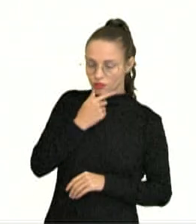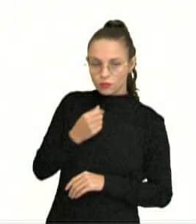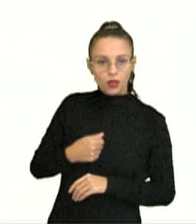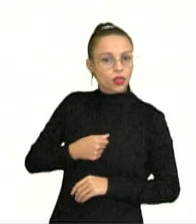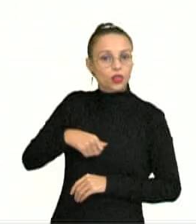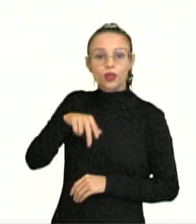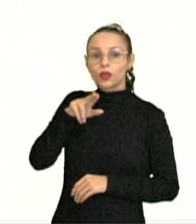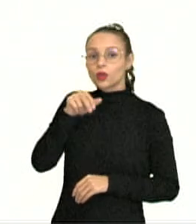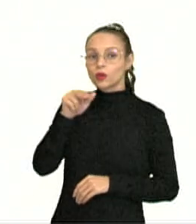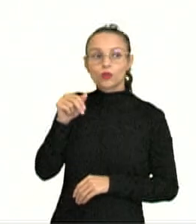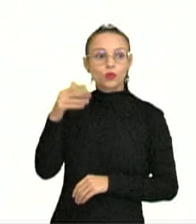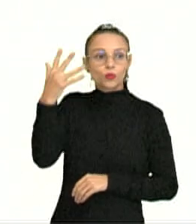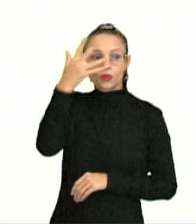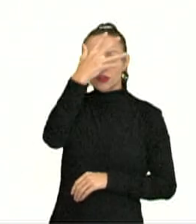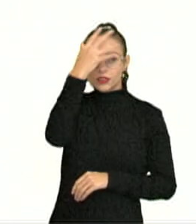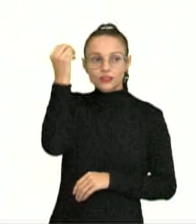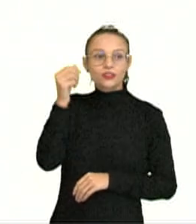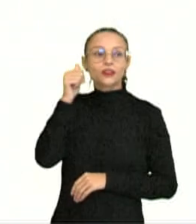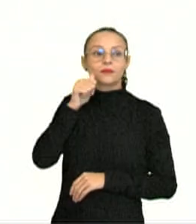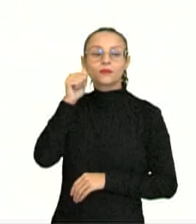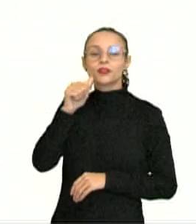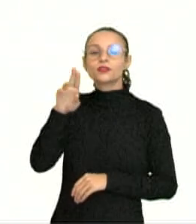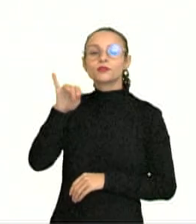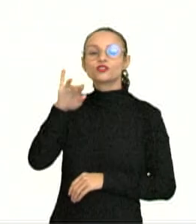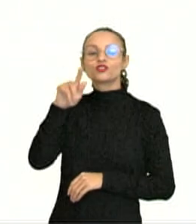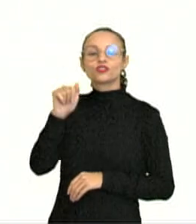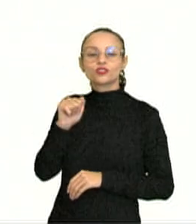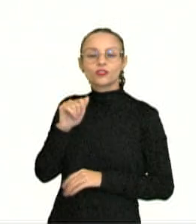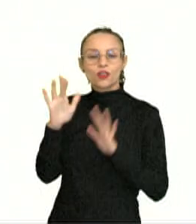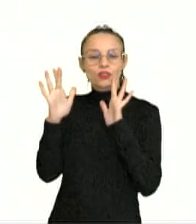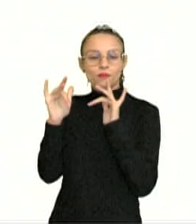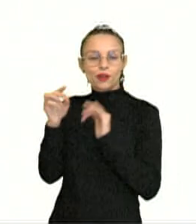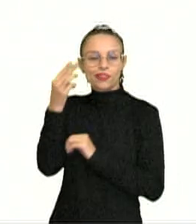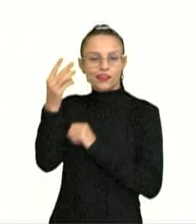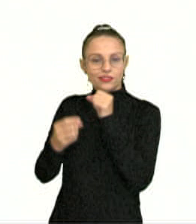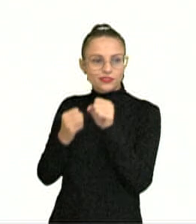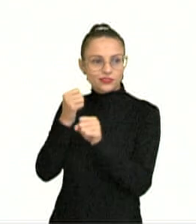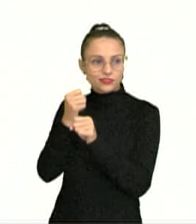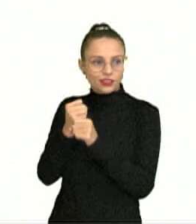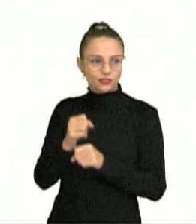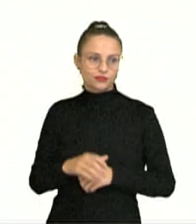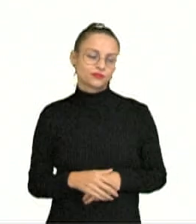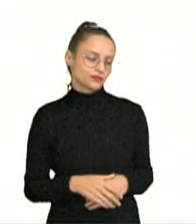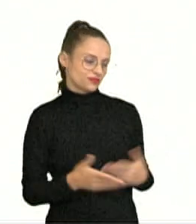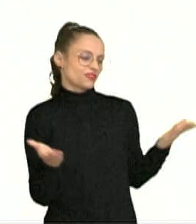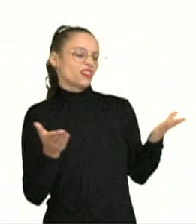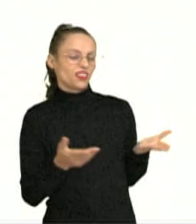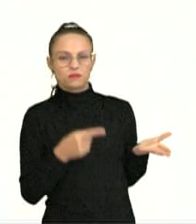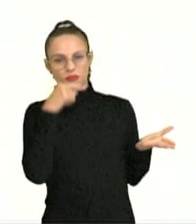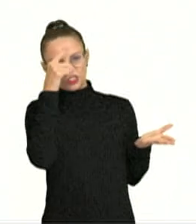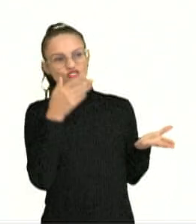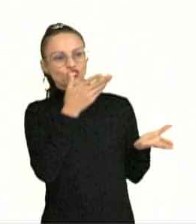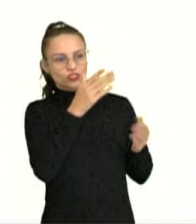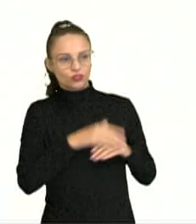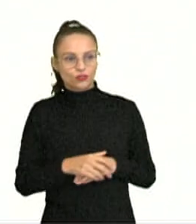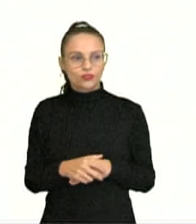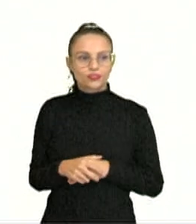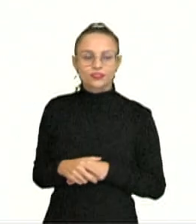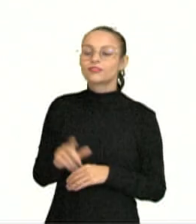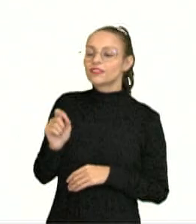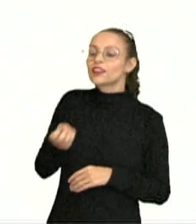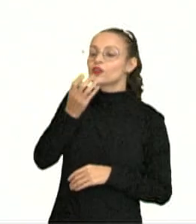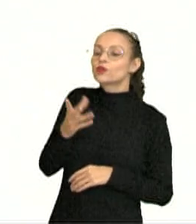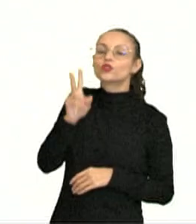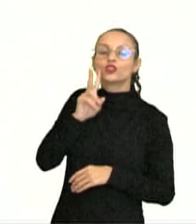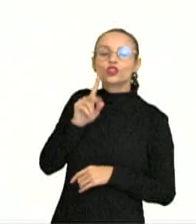eu nunca esquecendo a Brigitte Bardot que eu namorei 3 anos. Maria, convencido, Tião. Quem te